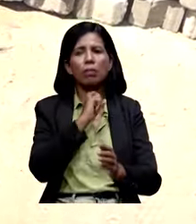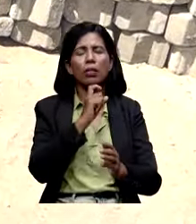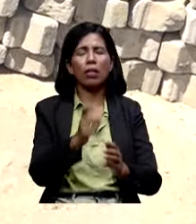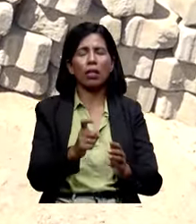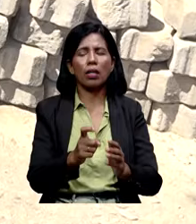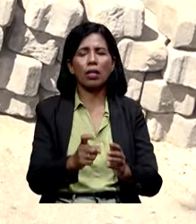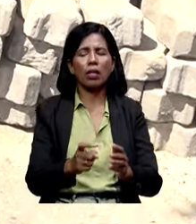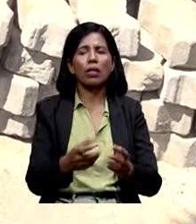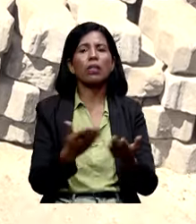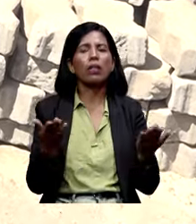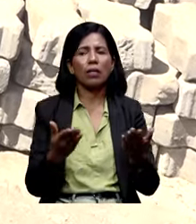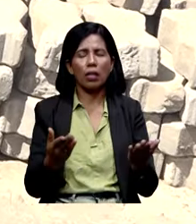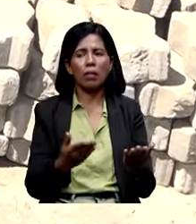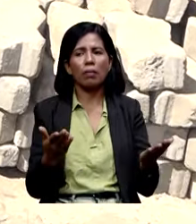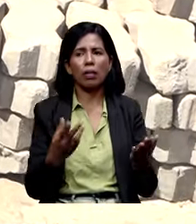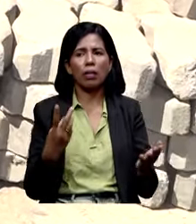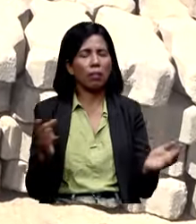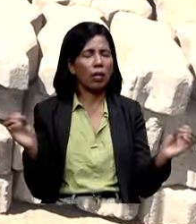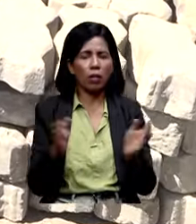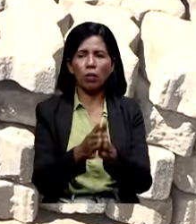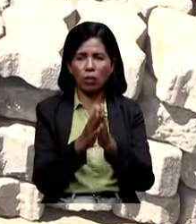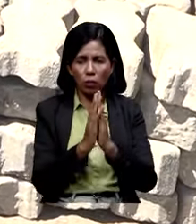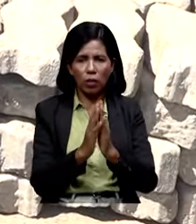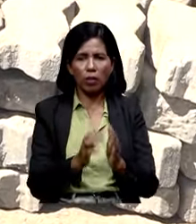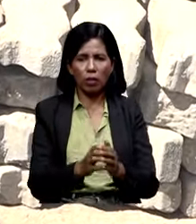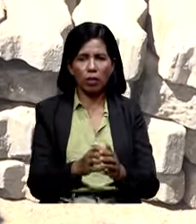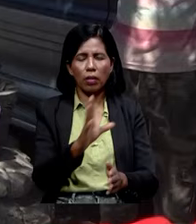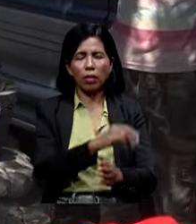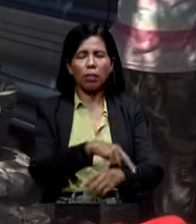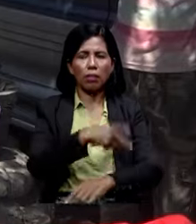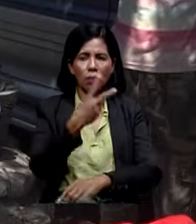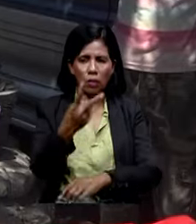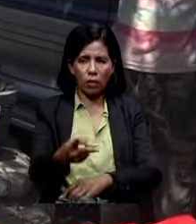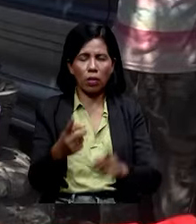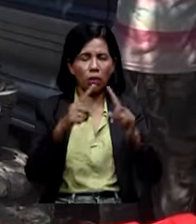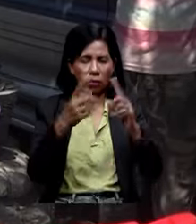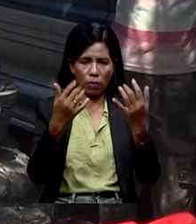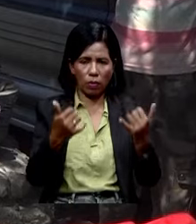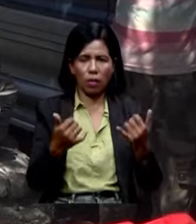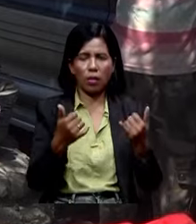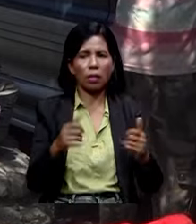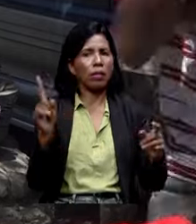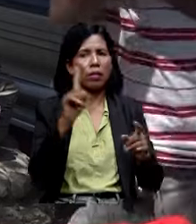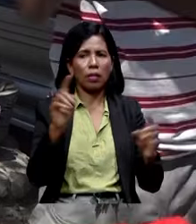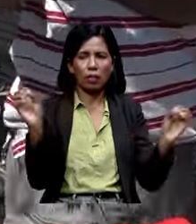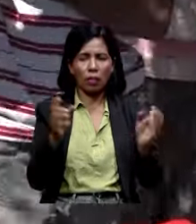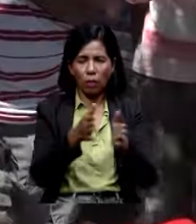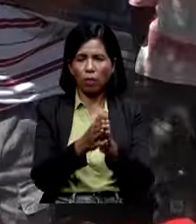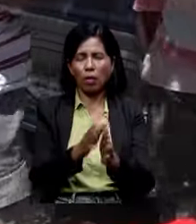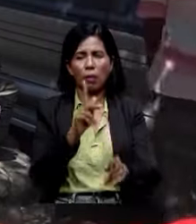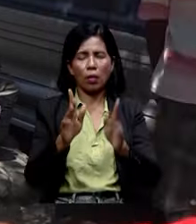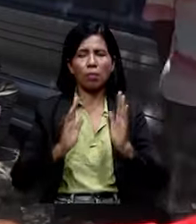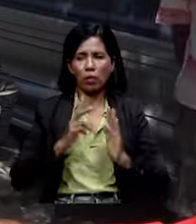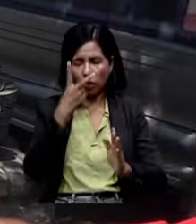hanya be. Depois mami hatur ba mai la interest sirah la husu. Nezi mohon ba tuar ni mat togor hanya. Ira nuka mai bot ira nuka mai tamatan